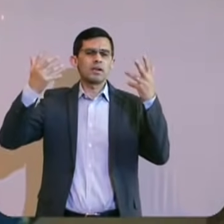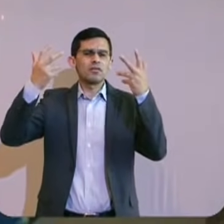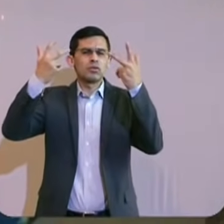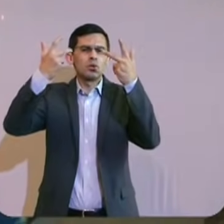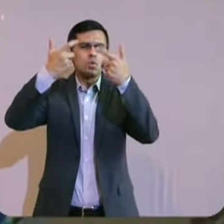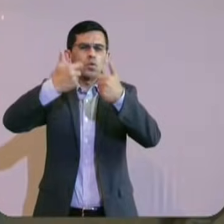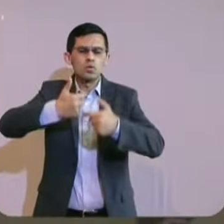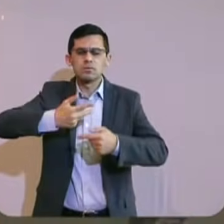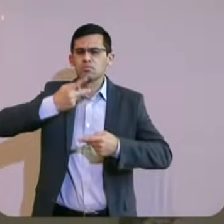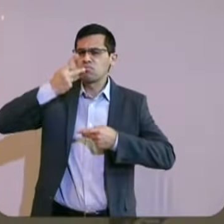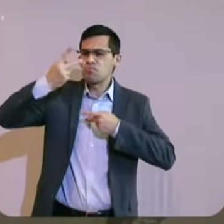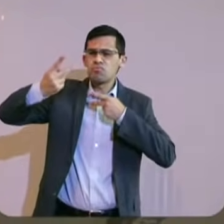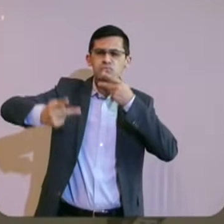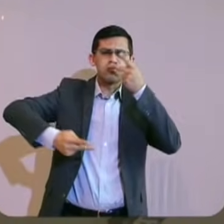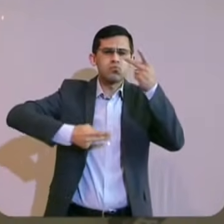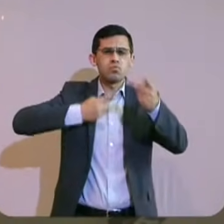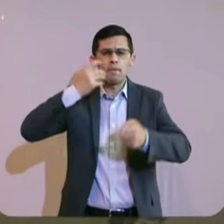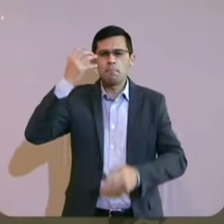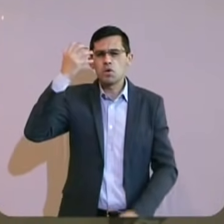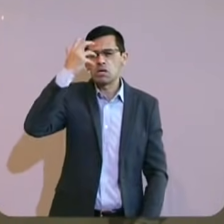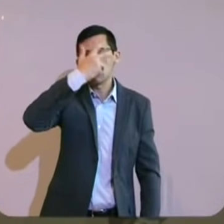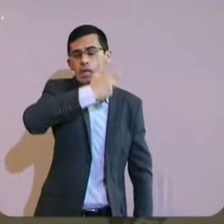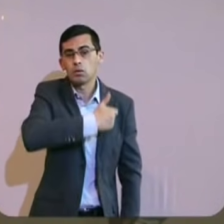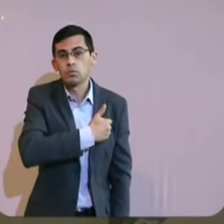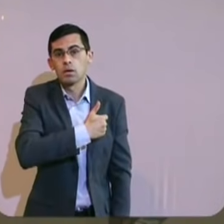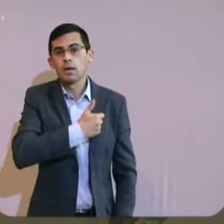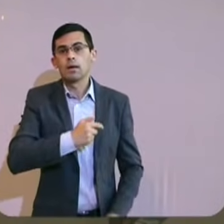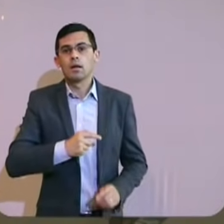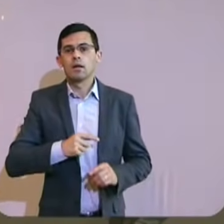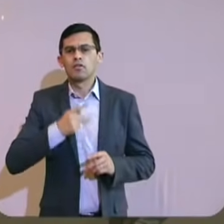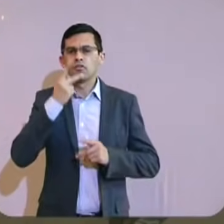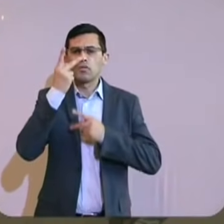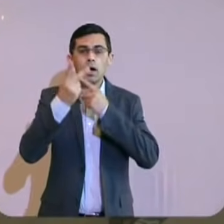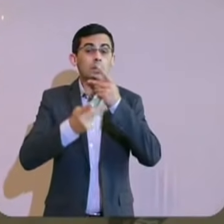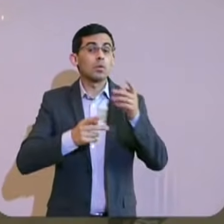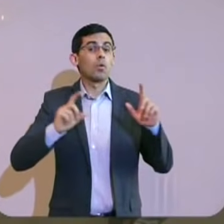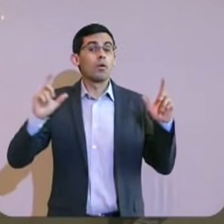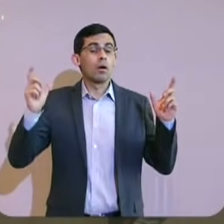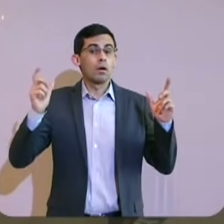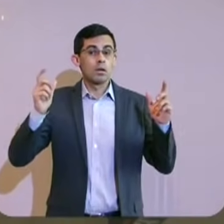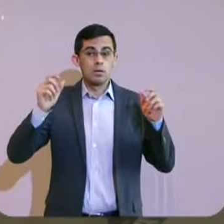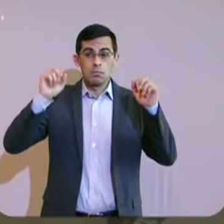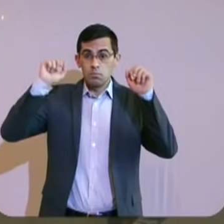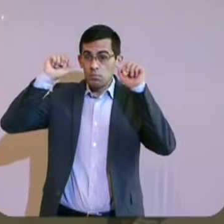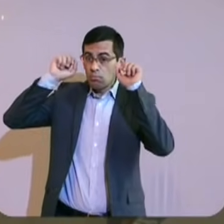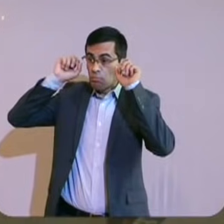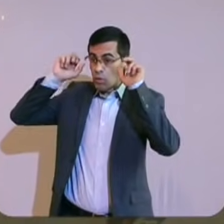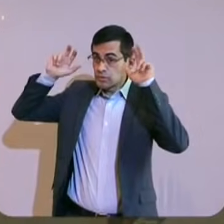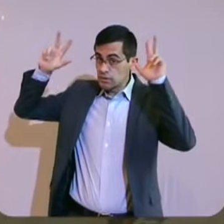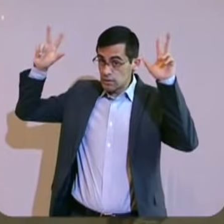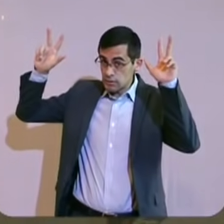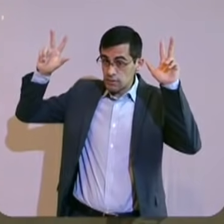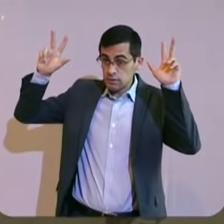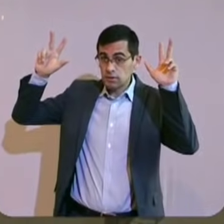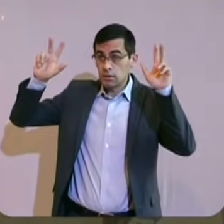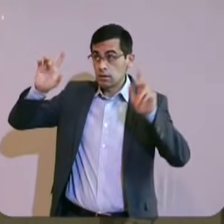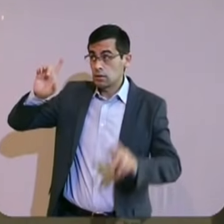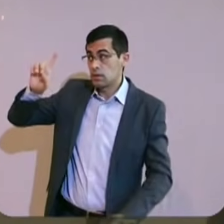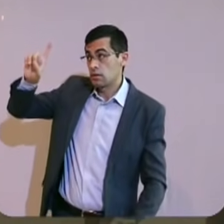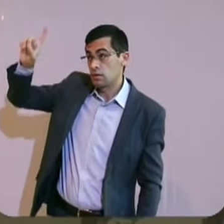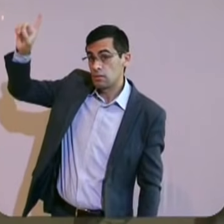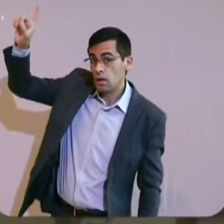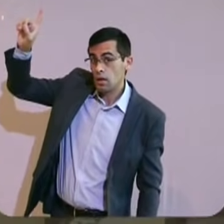que discurso sensacional. Eles dizem assim, Moisés,